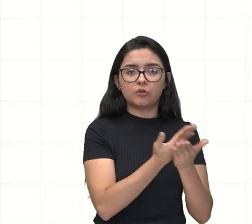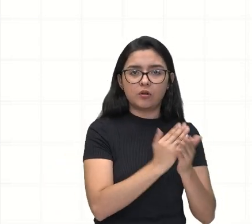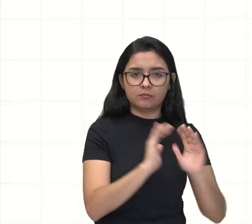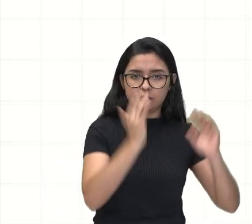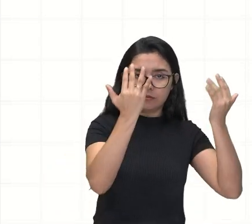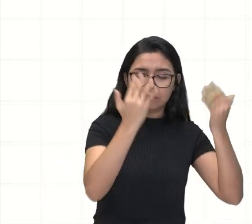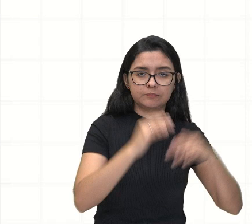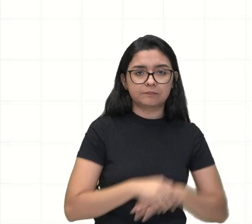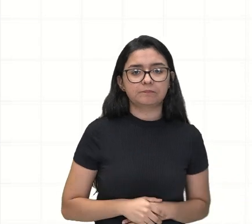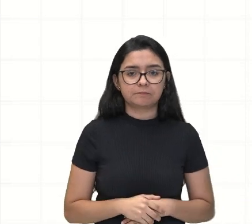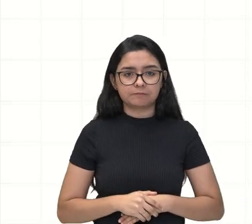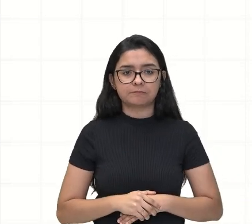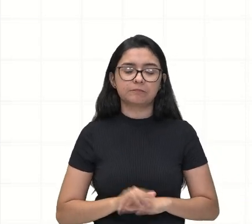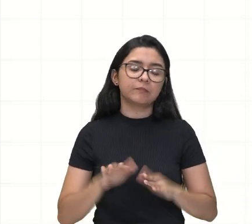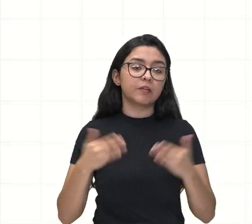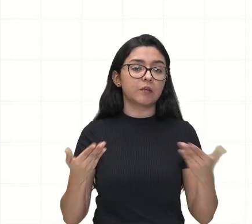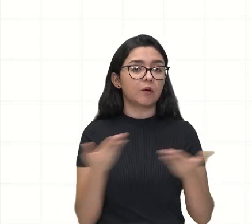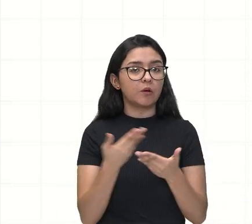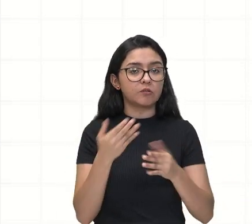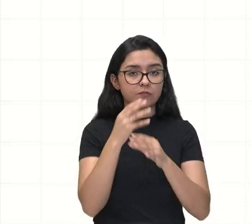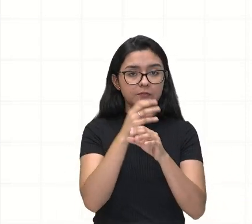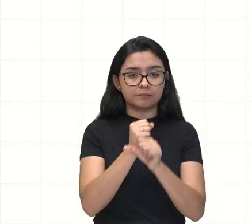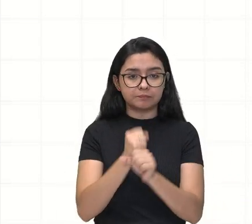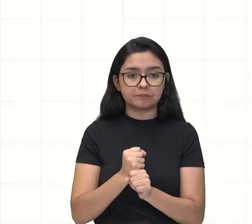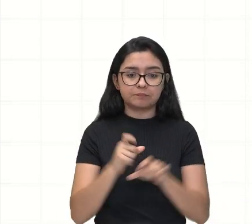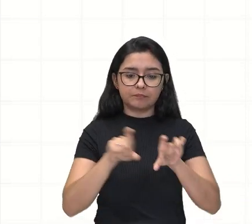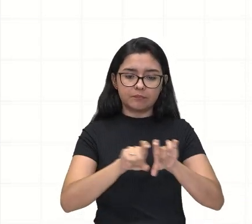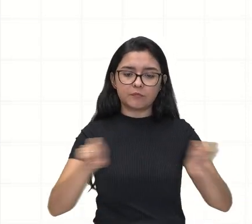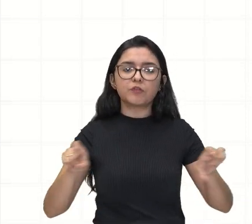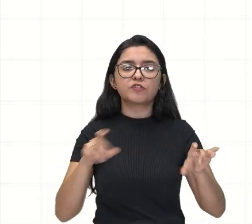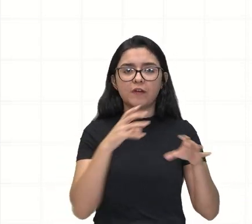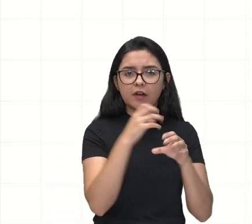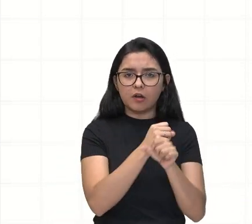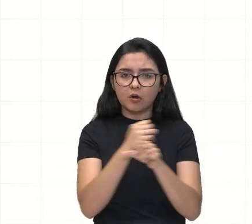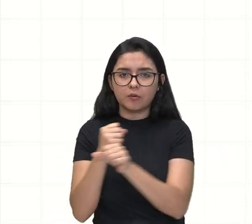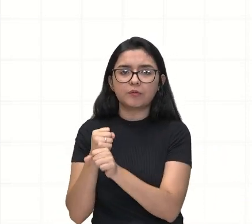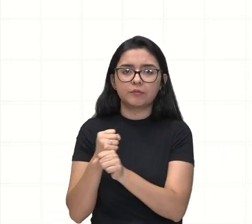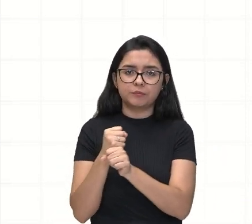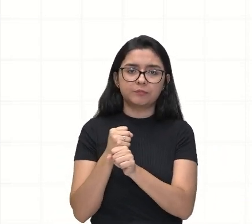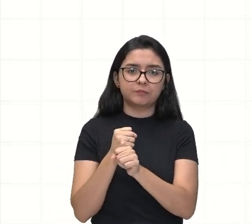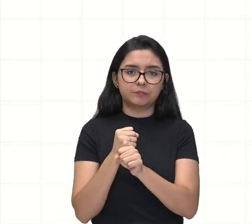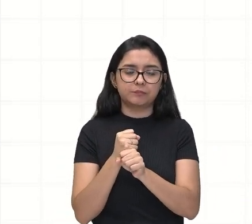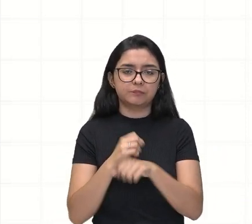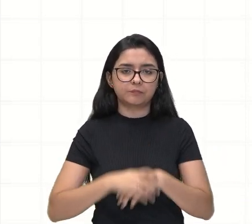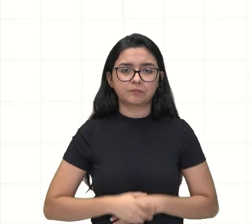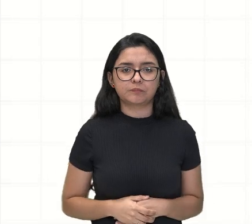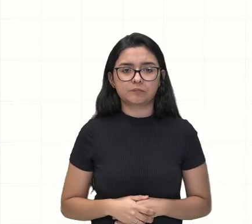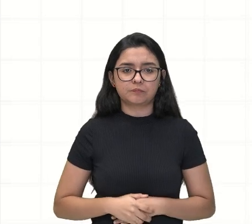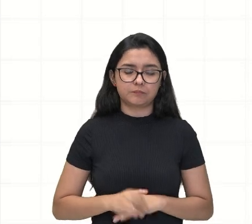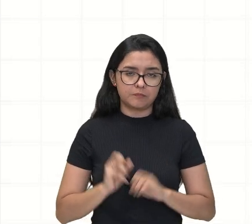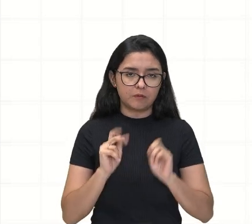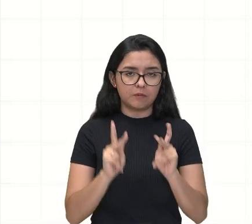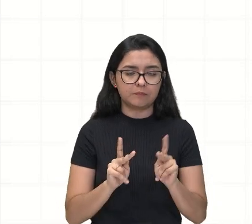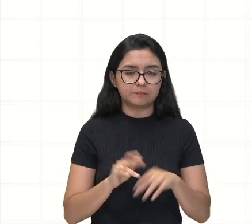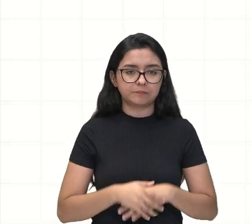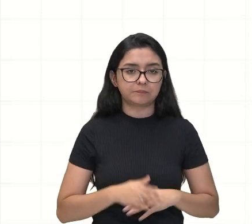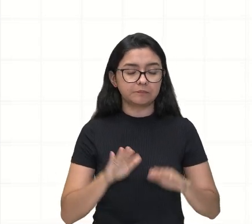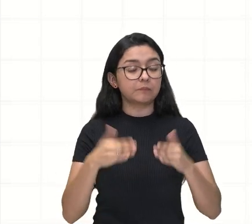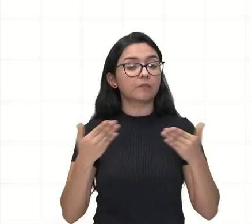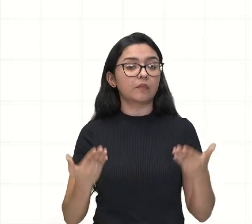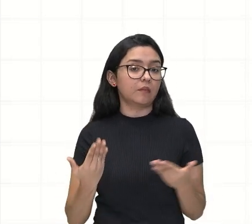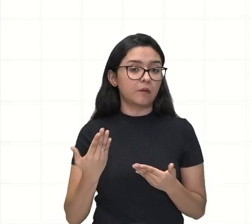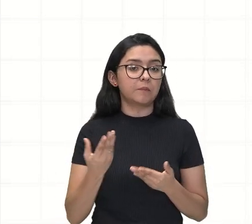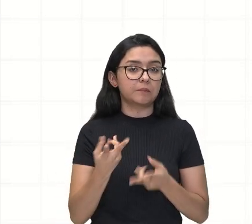É só nós resolvermos a expressão numérica que representa a situação, problema. Tudo bem? Então, vejam